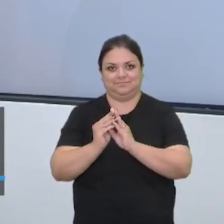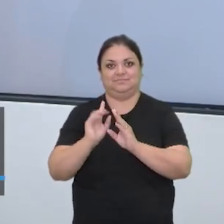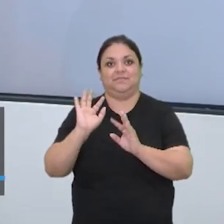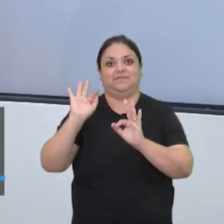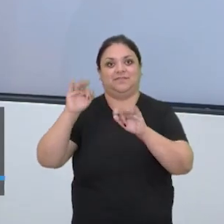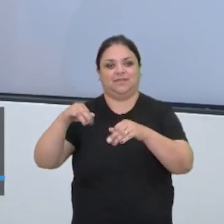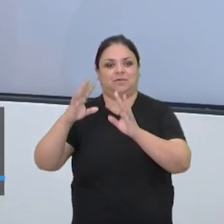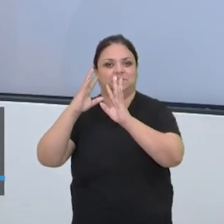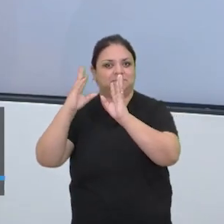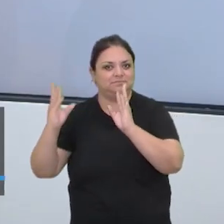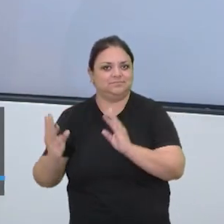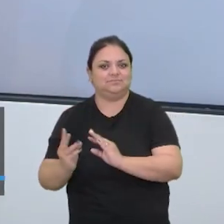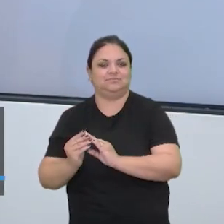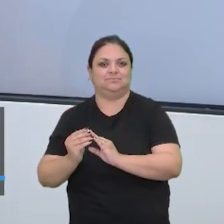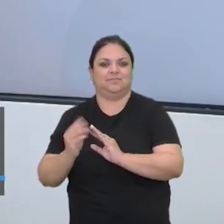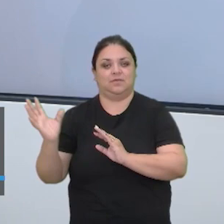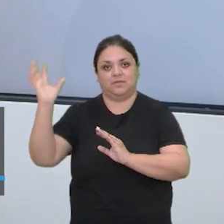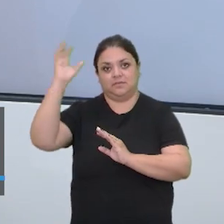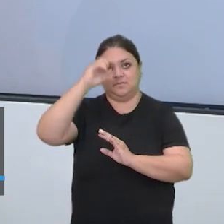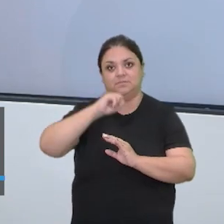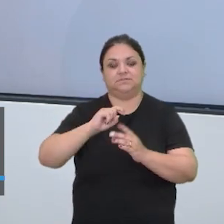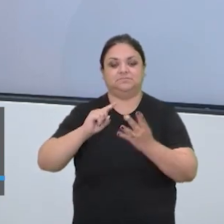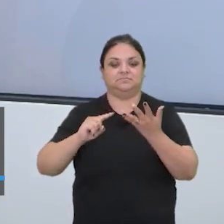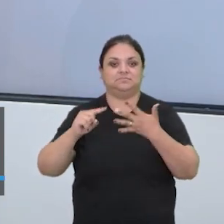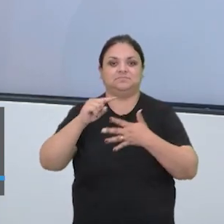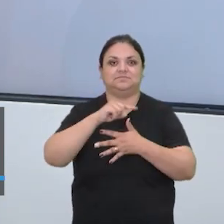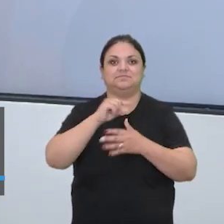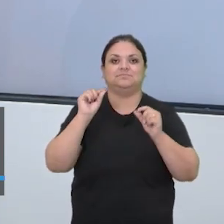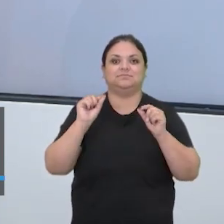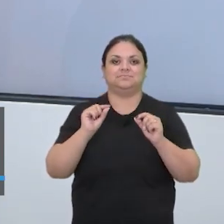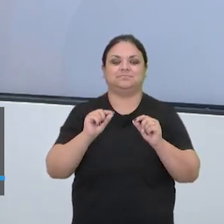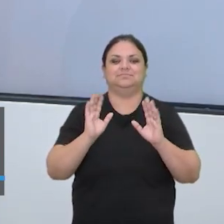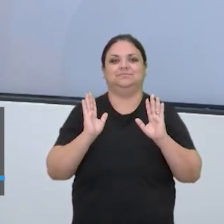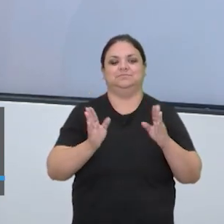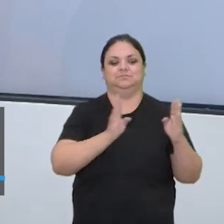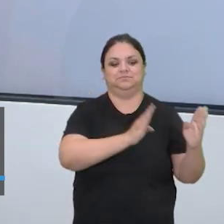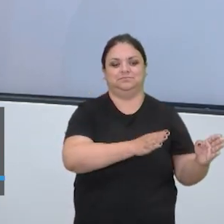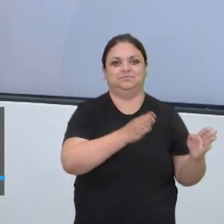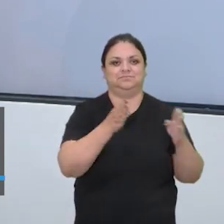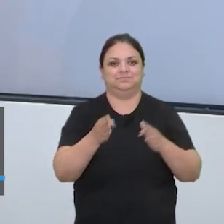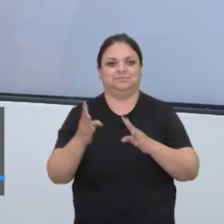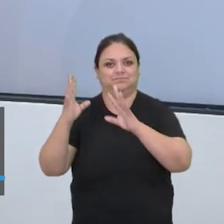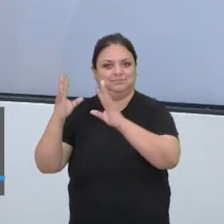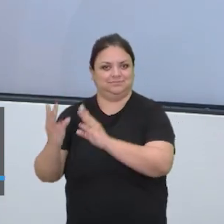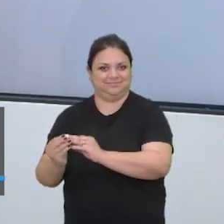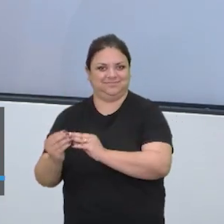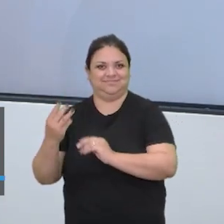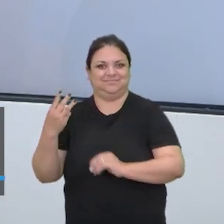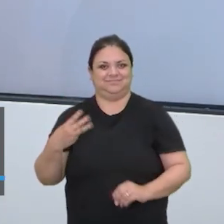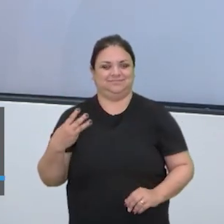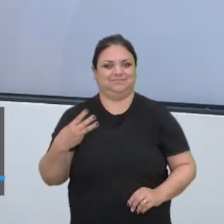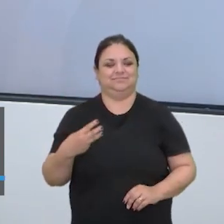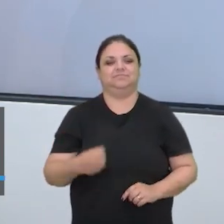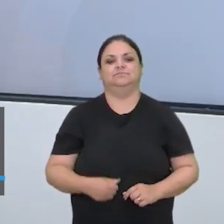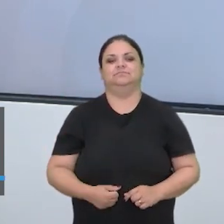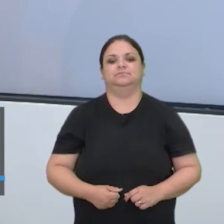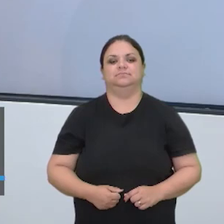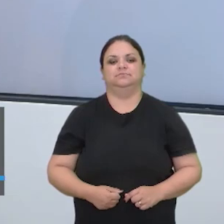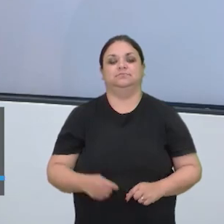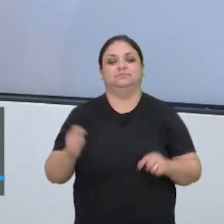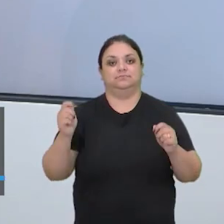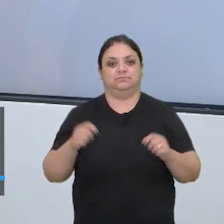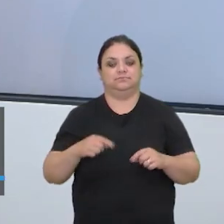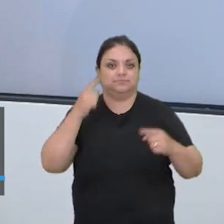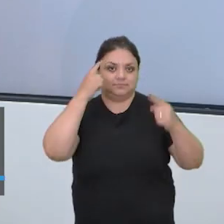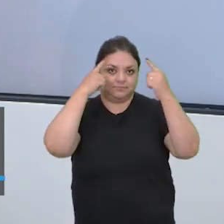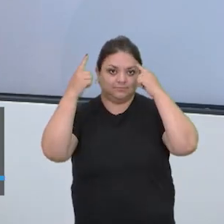essas informações que a gente adquiriu, tanto na introdução quanto no desenvolvimento, aí numa forma de resumir para ficar